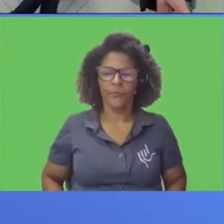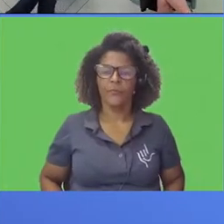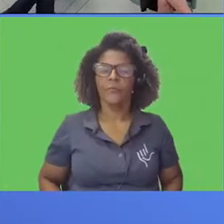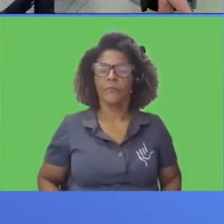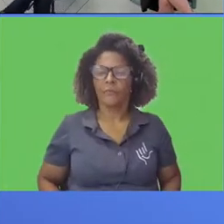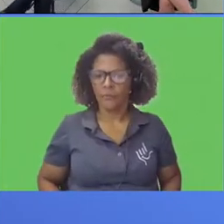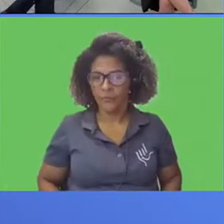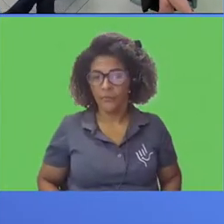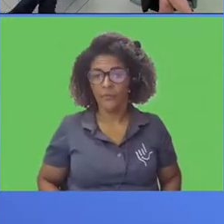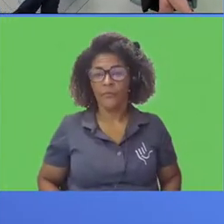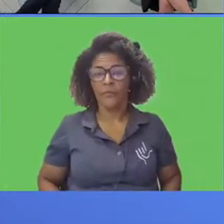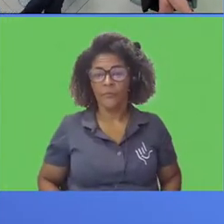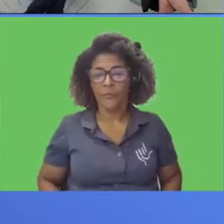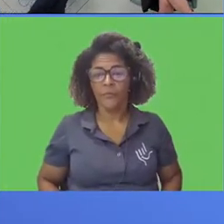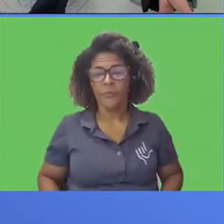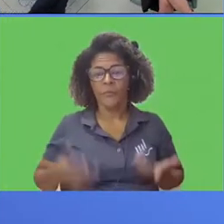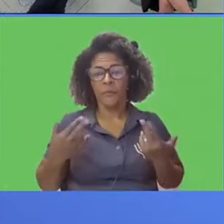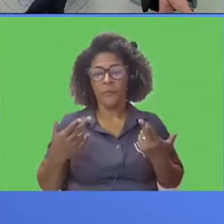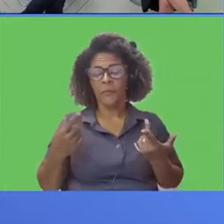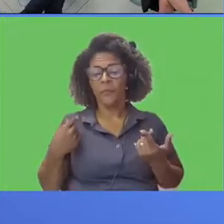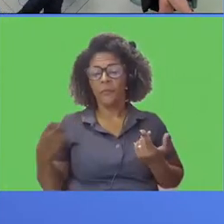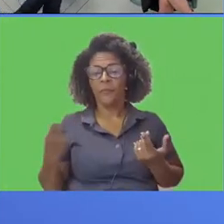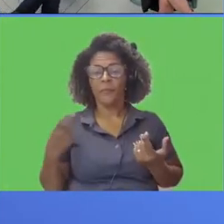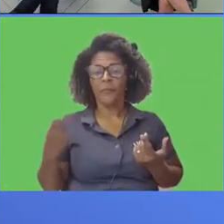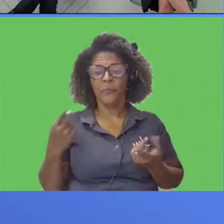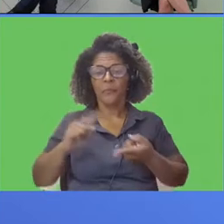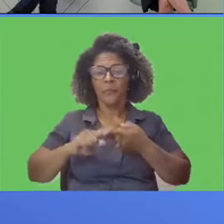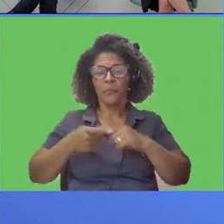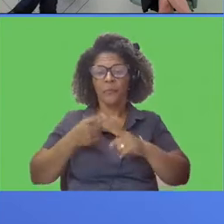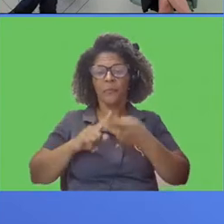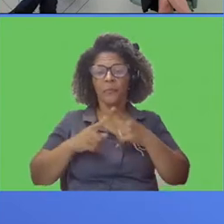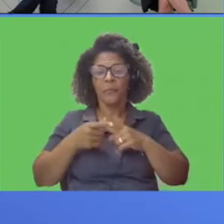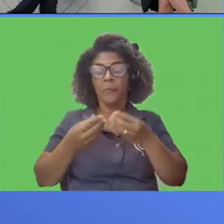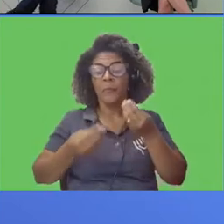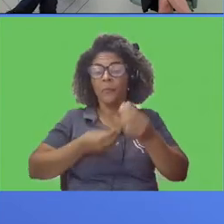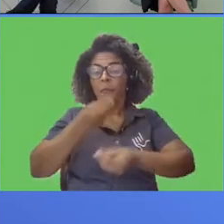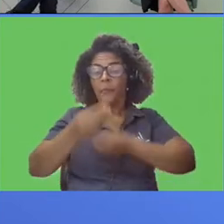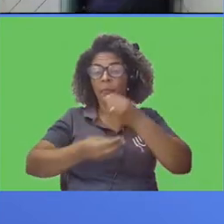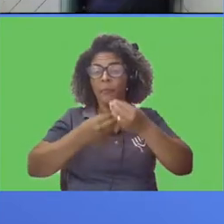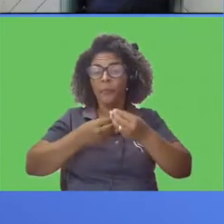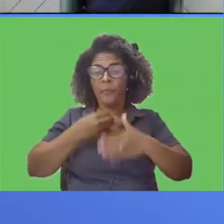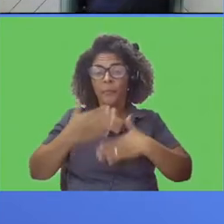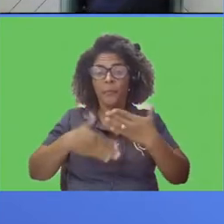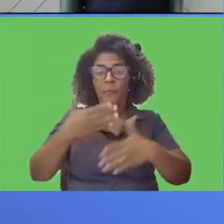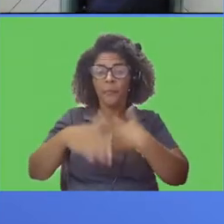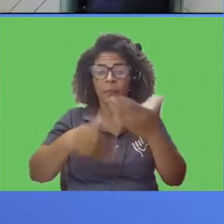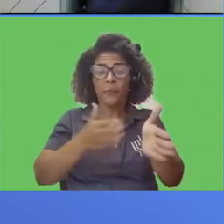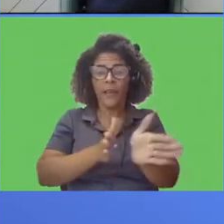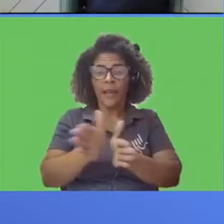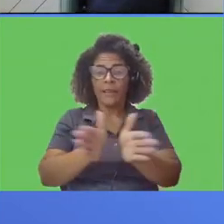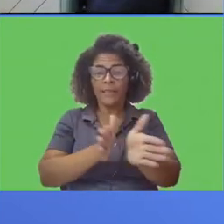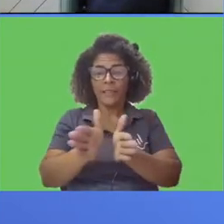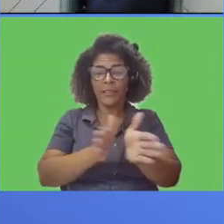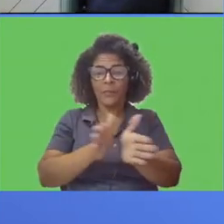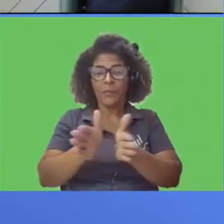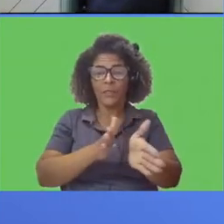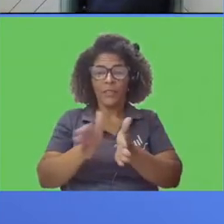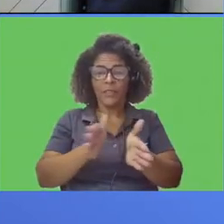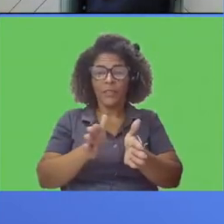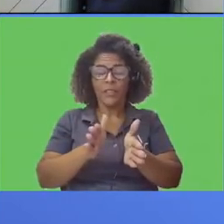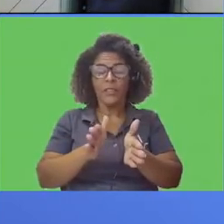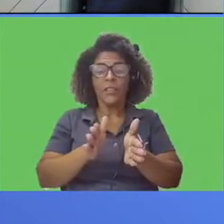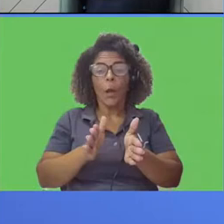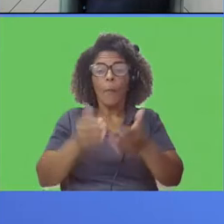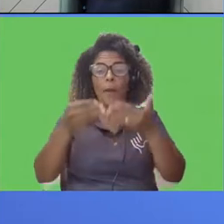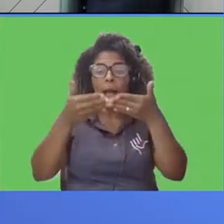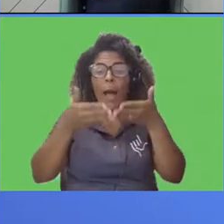do que a gente estava comentando, né, Nara, assim. É, como que esse processo, né, de acessibilidade sob o ponto de vista até de uma visão mais ampla,